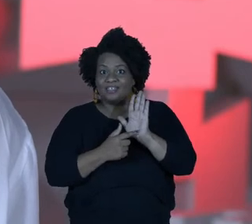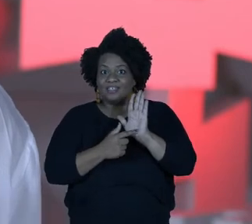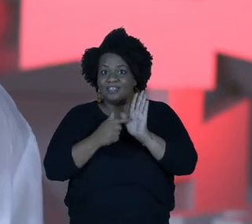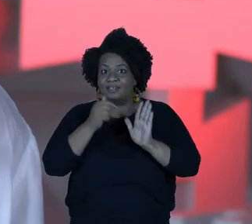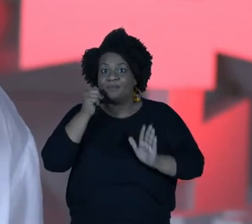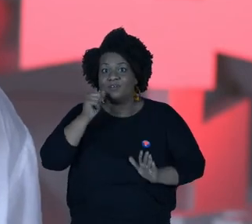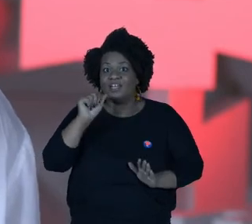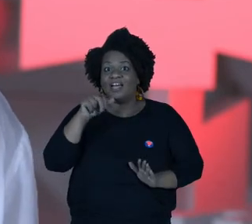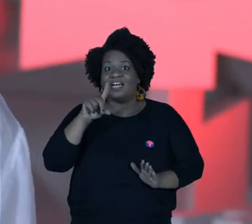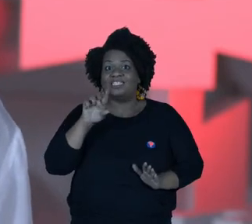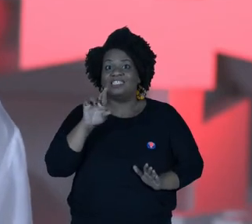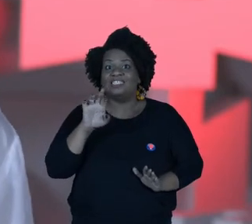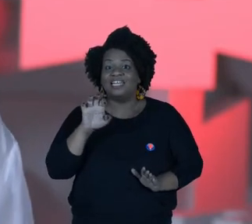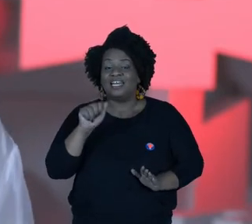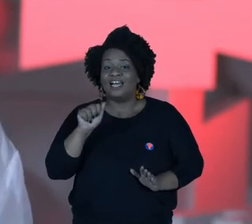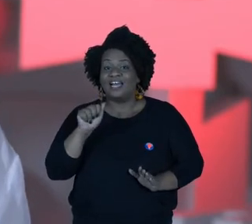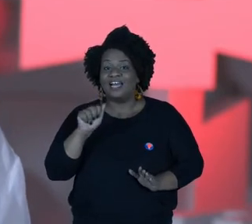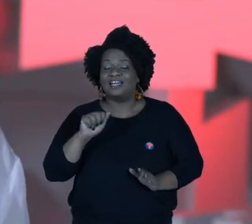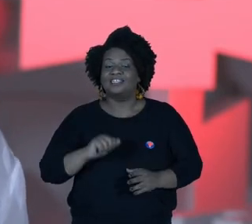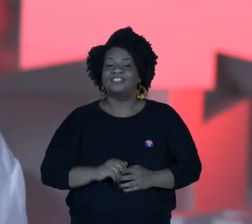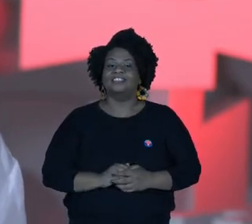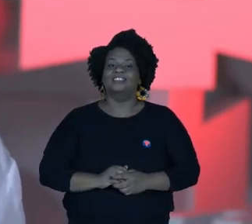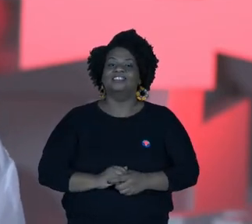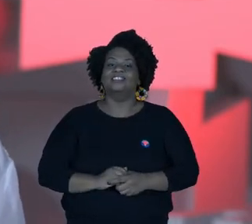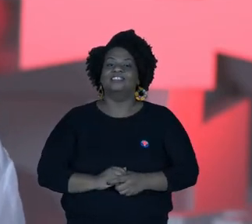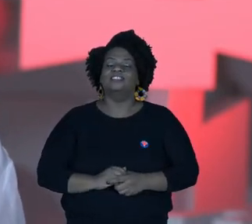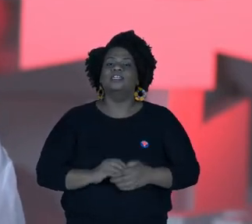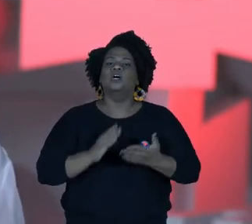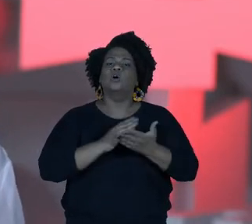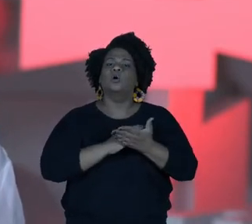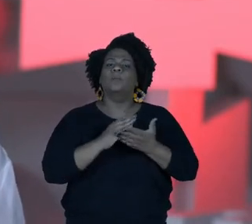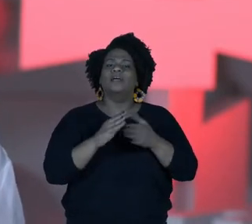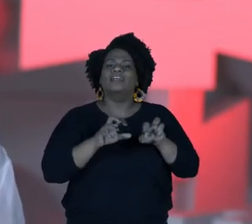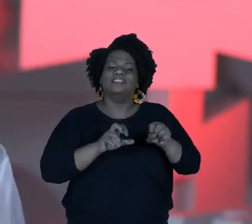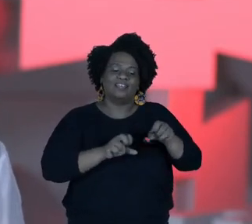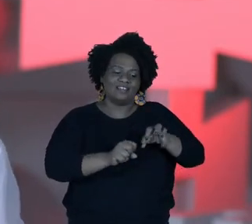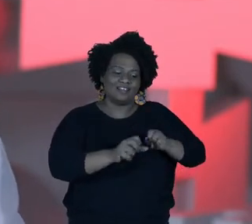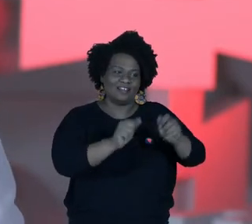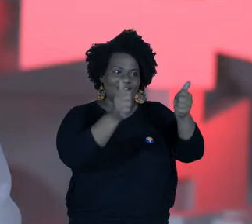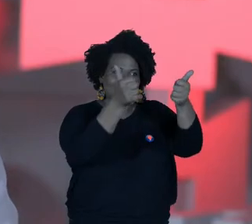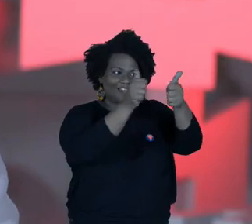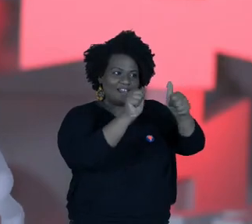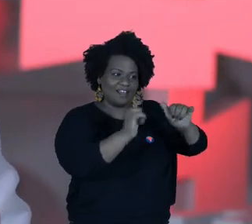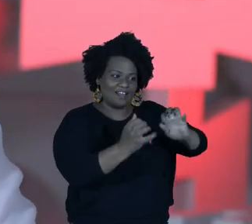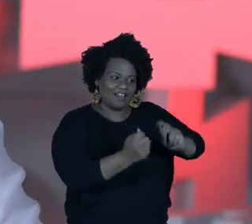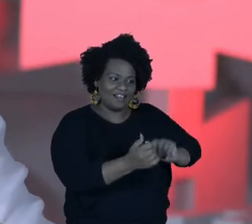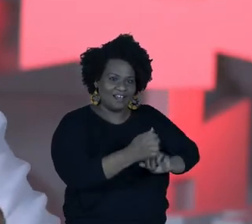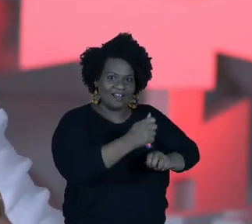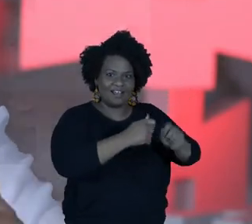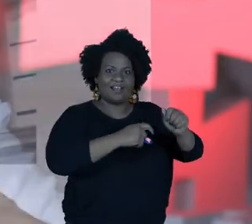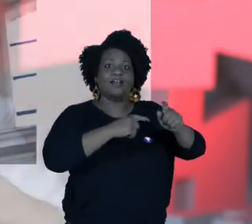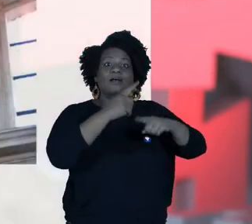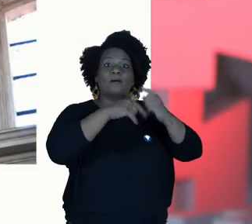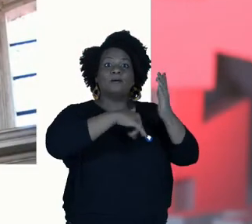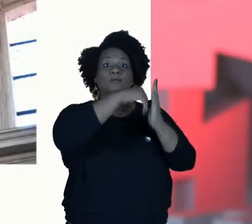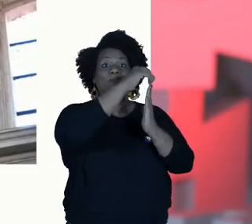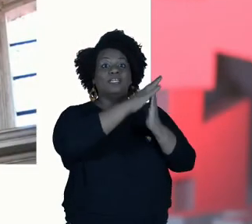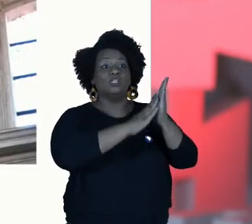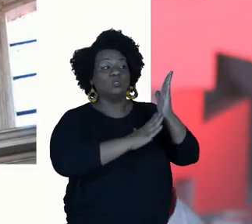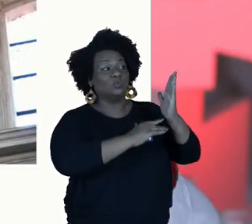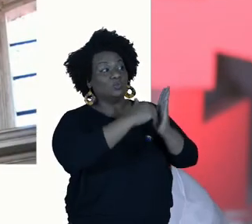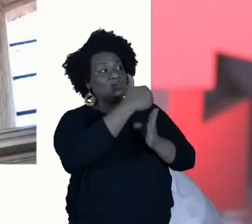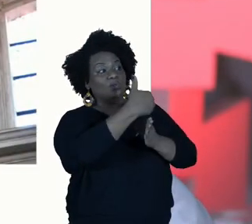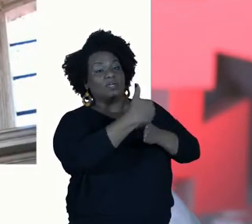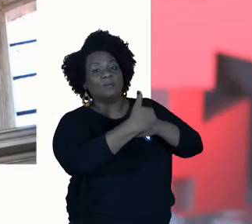detalhe. O barroco começa como escultura, passa pela pintura nas paredes, as pinturas